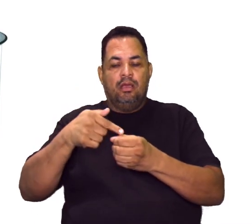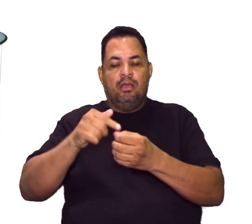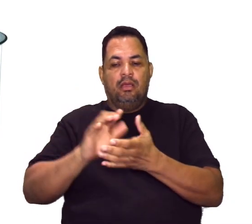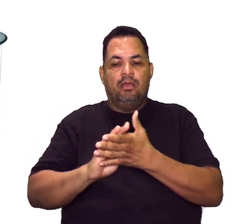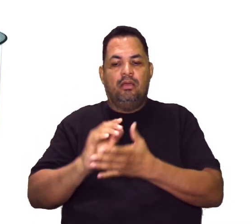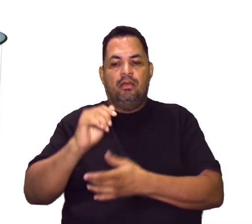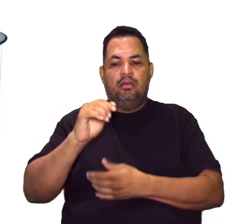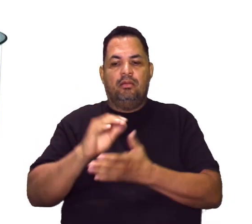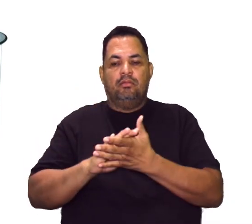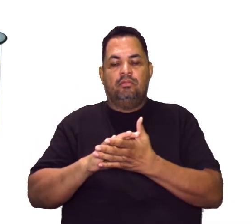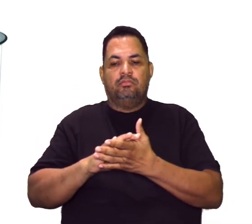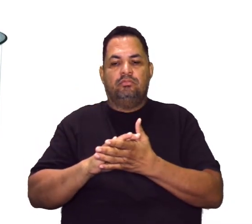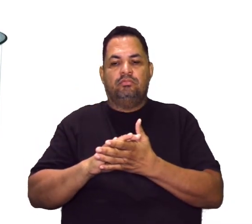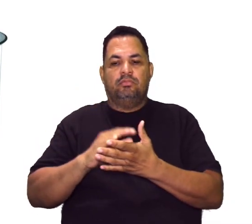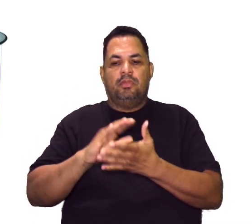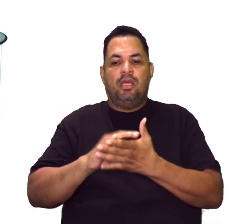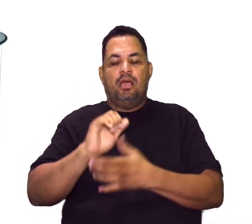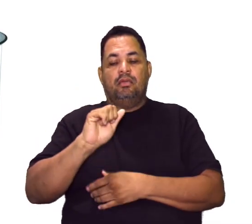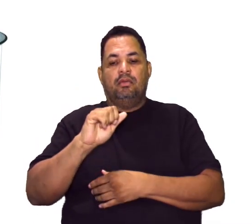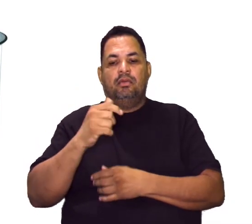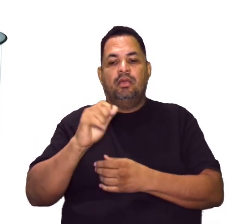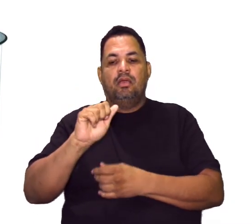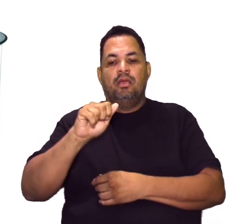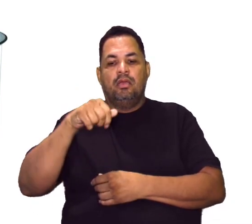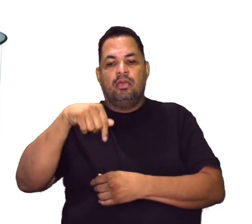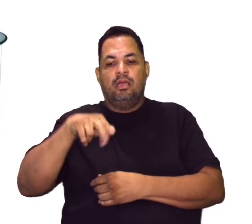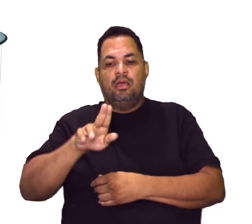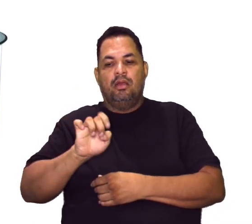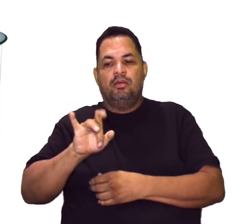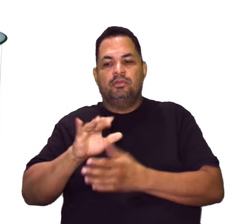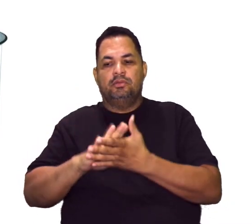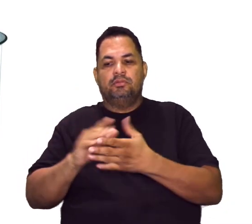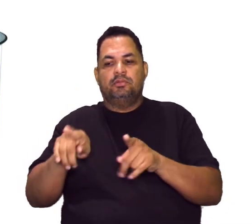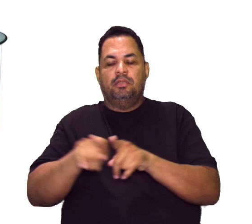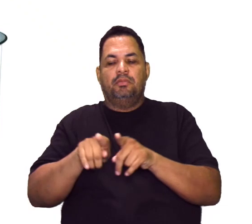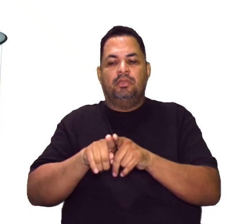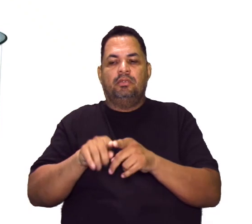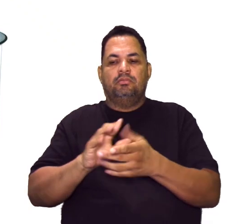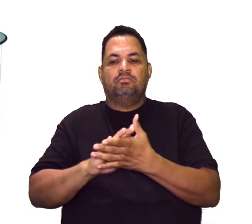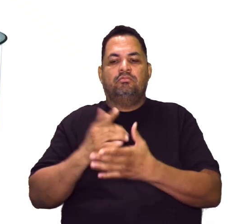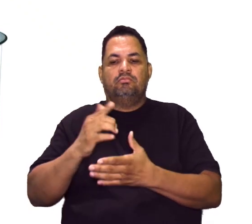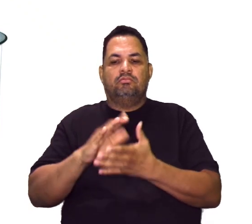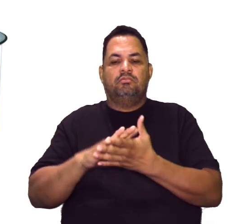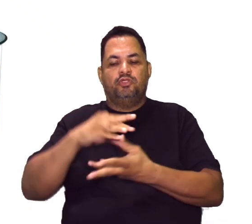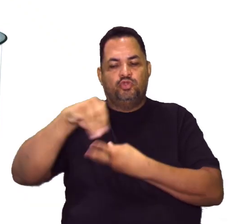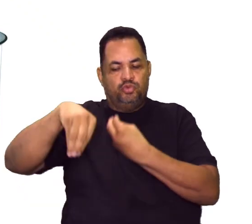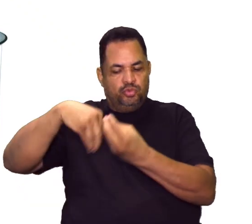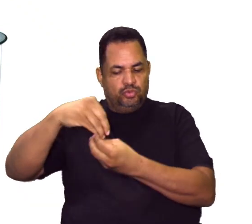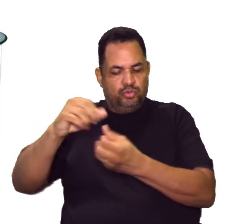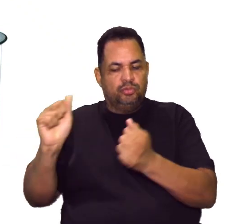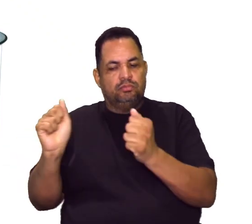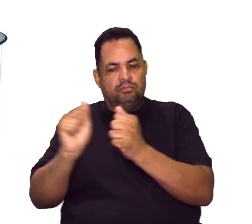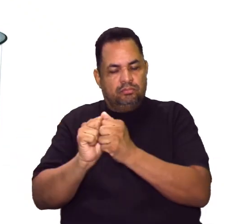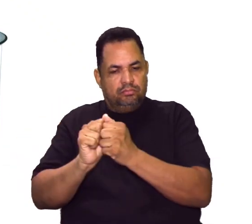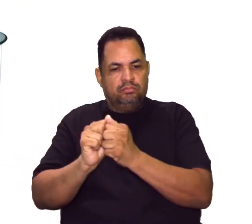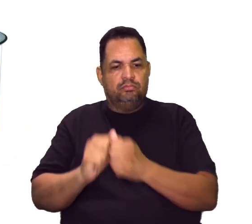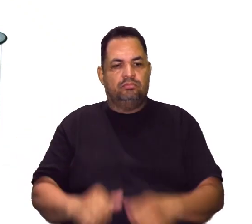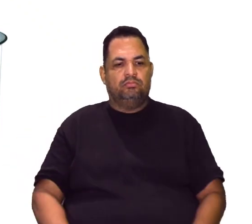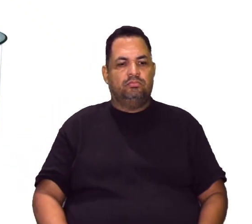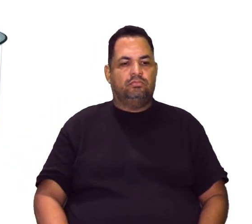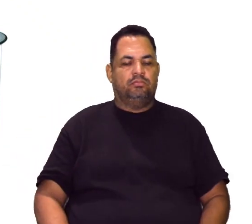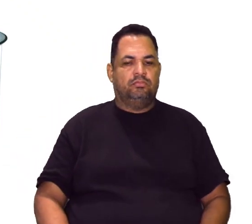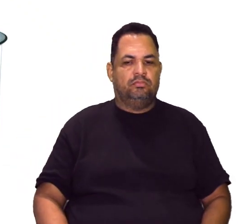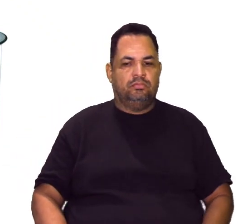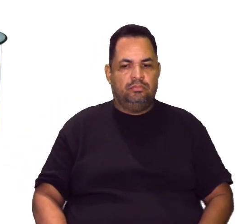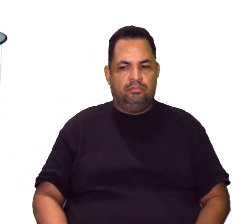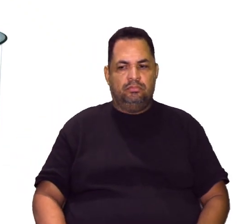gasolina é apolar. O querosene é apolar, portanto, se dissolve. Dependendo da